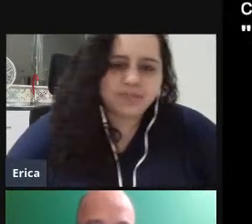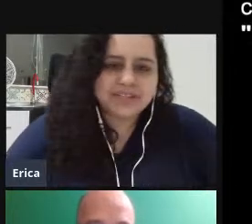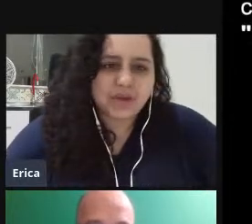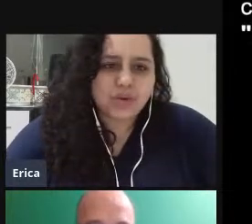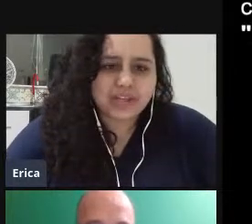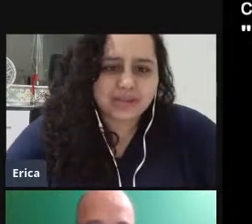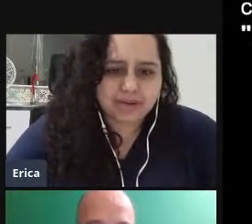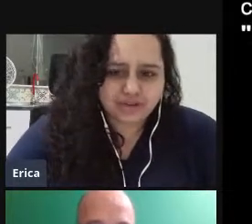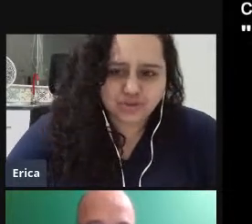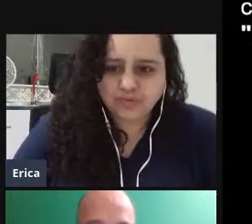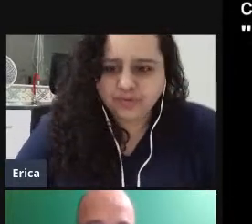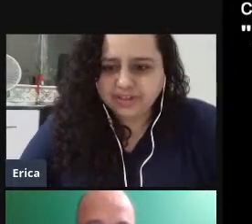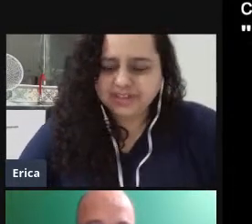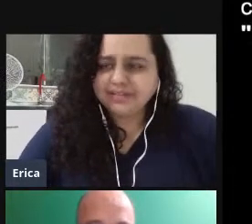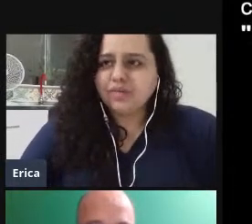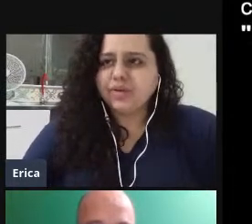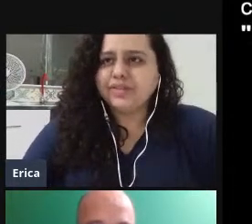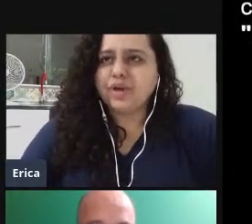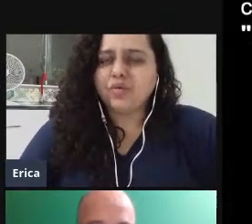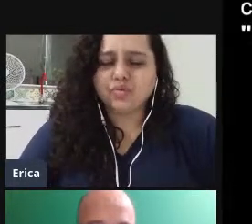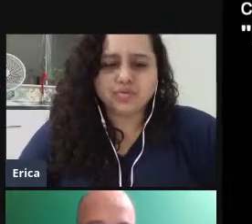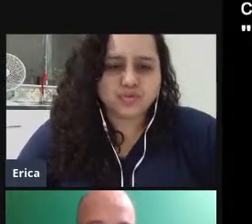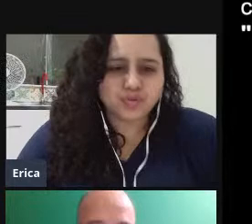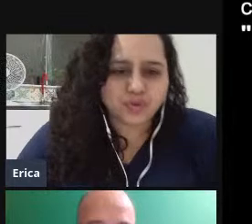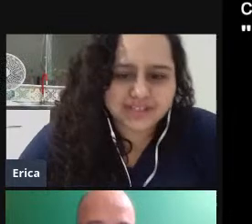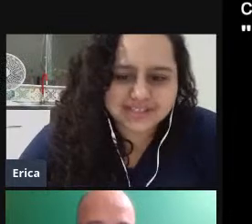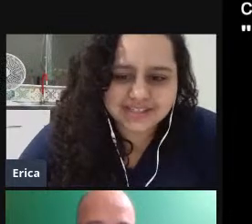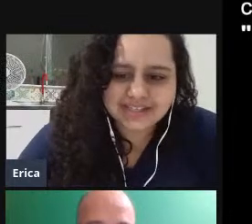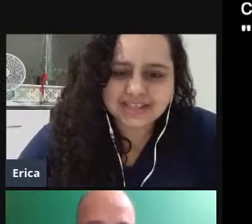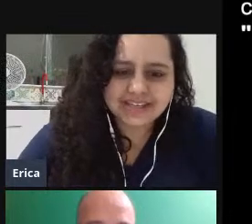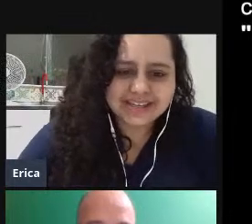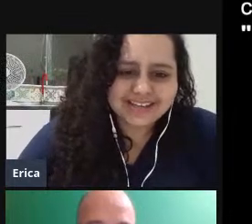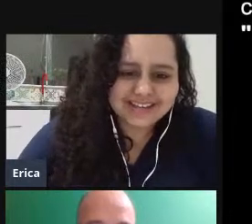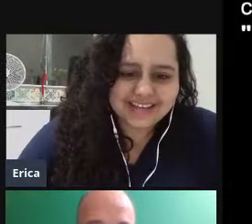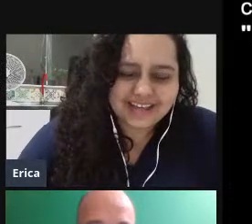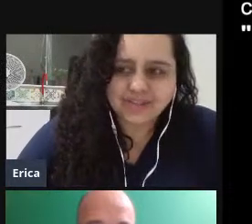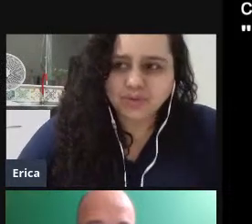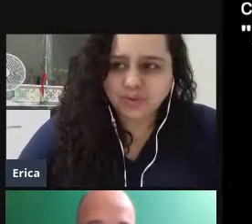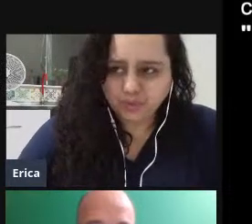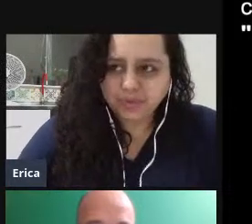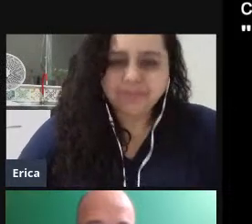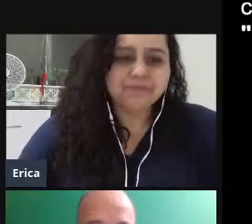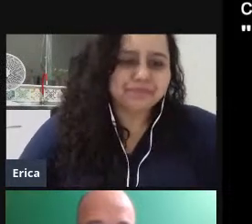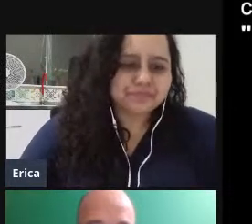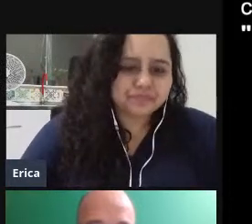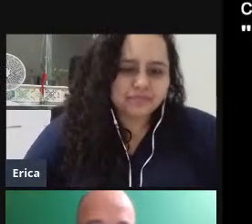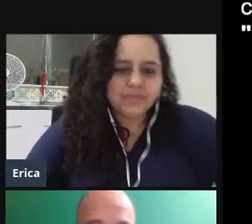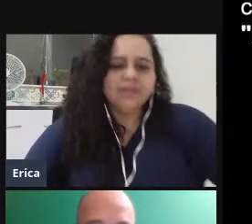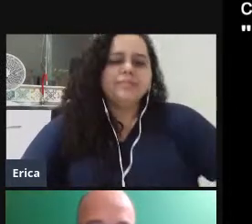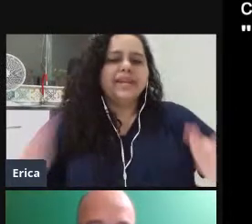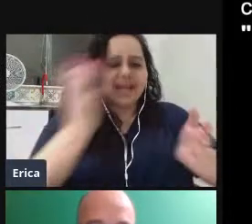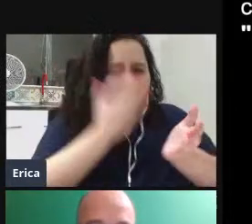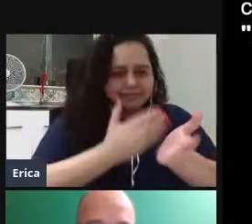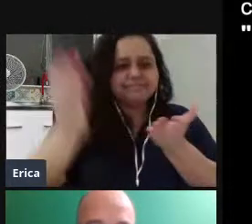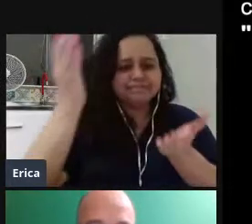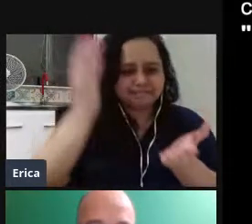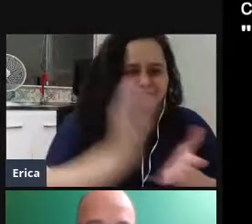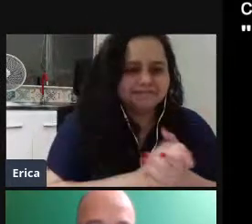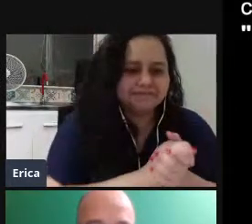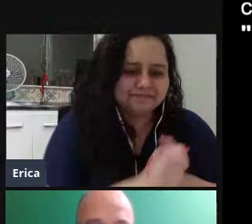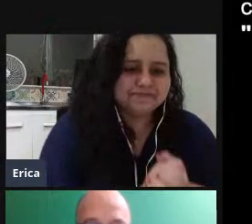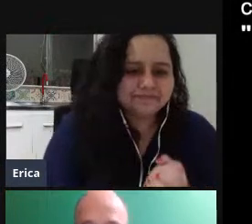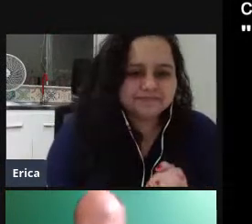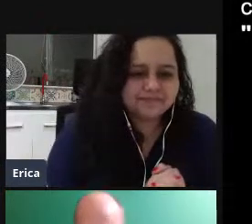Quem pode passar o link para a Giovana, algum dos tutores do YouTube? Obrigada.